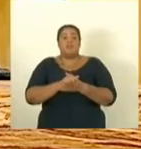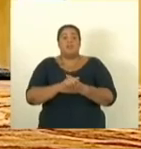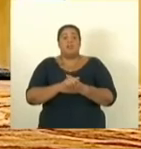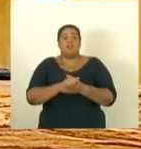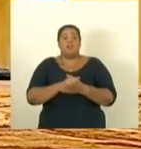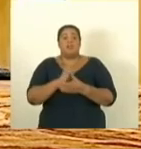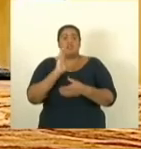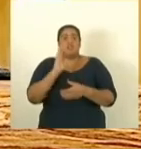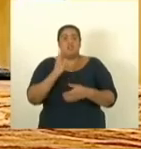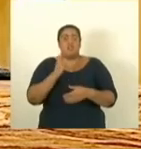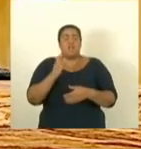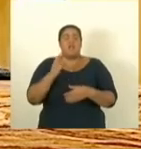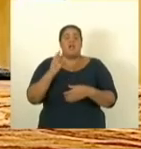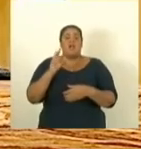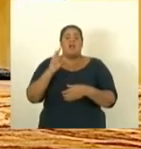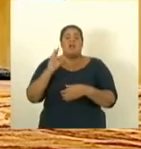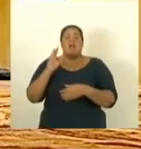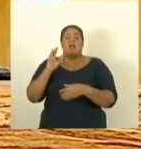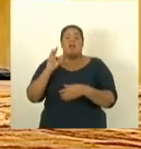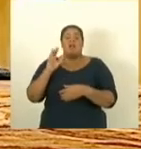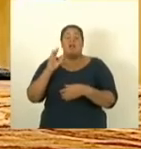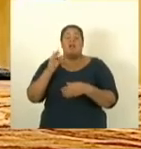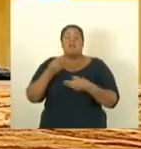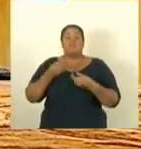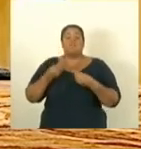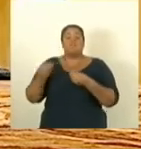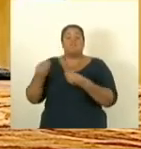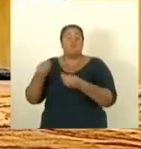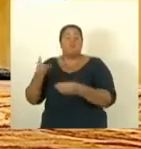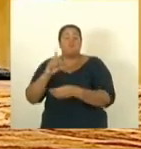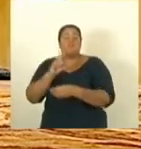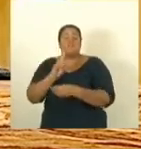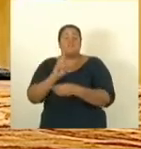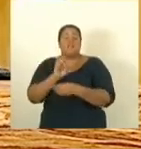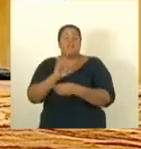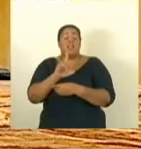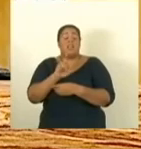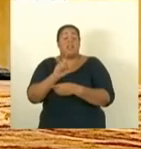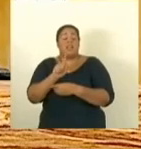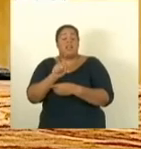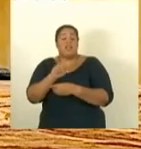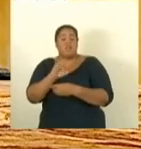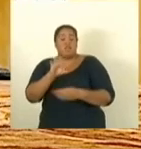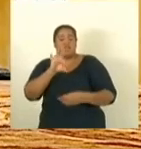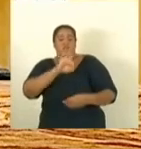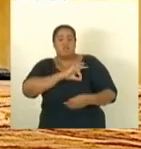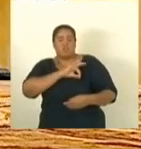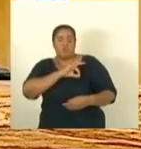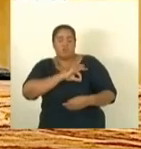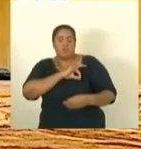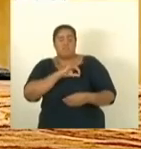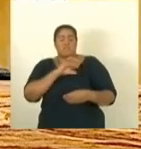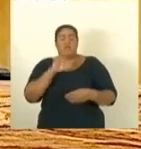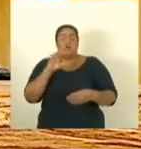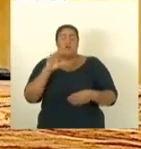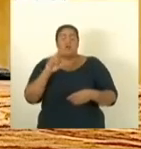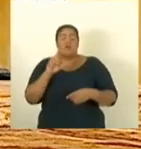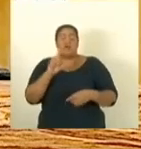Já foram repassadas ao delegado responsável, doutor Tarik, e também ao superintendente de